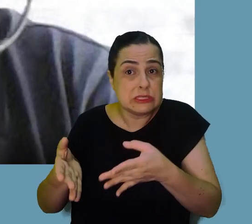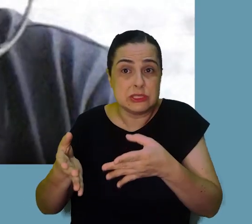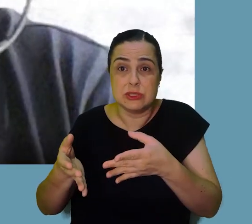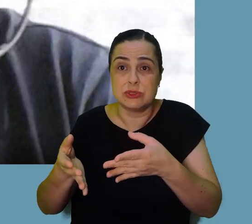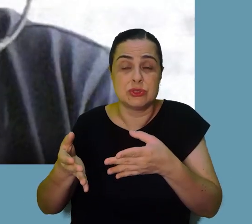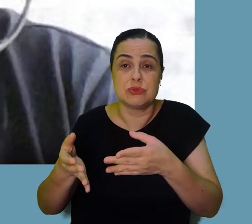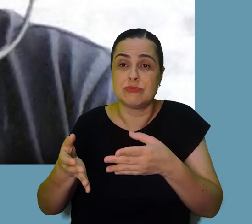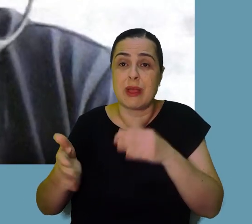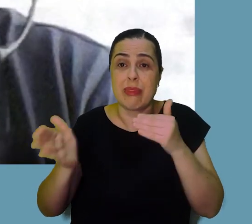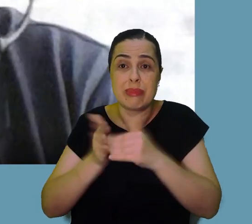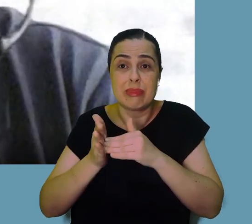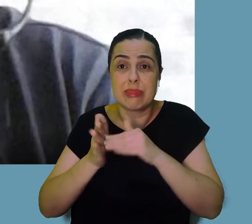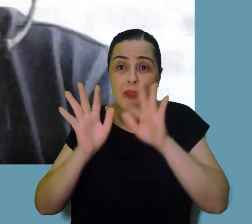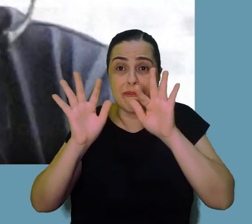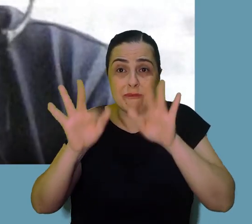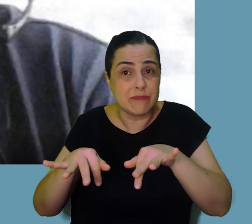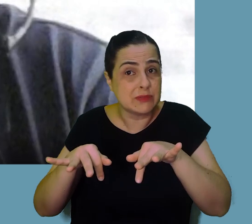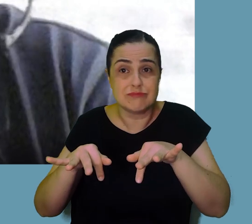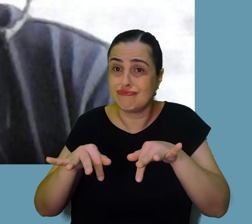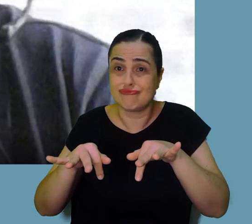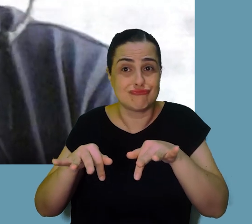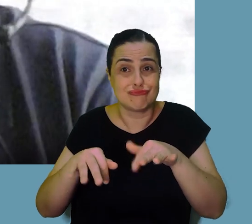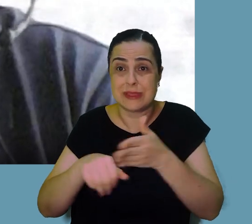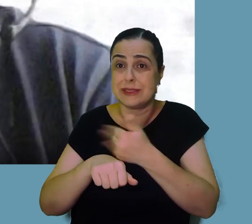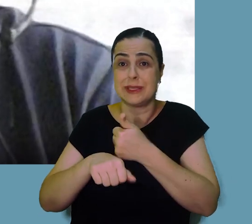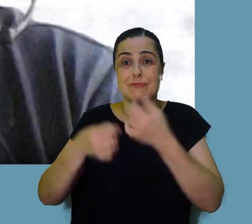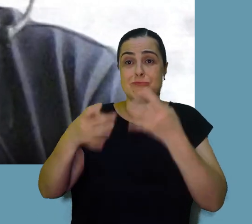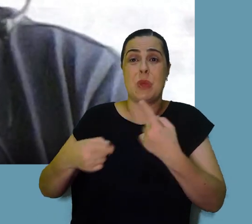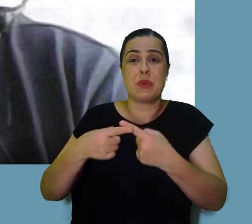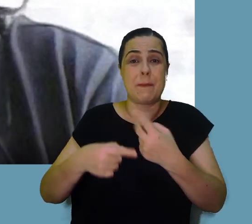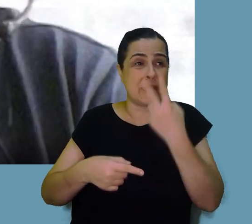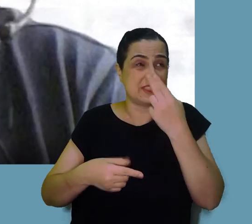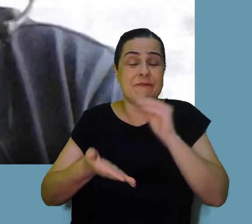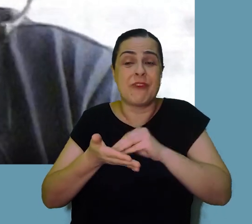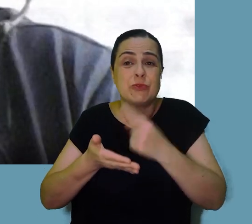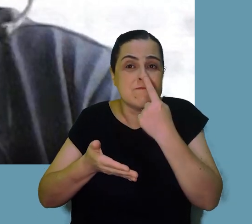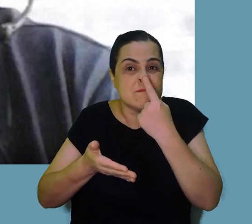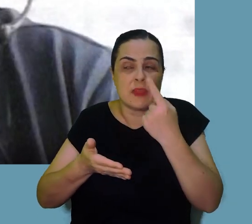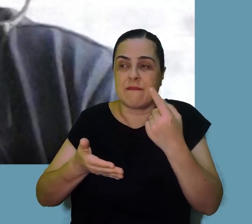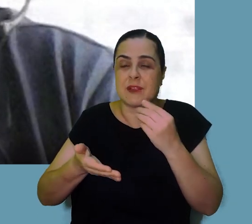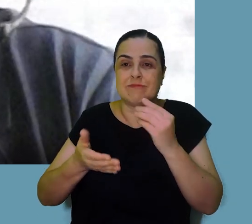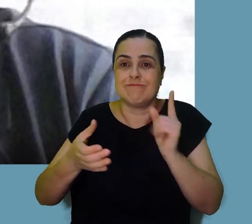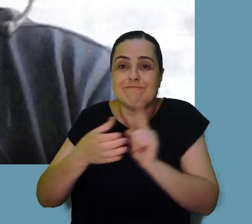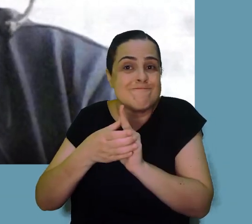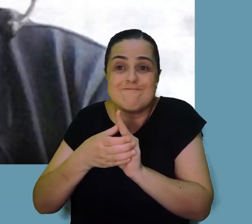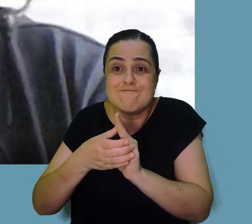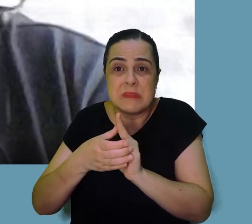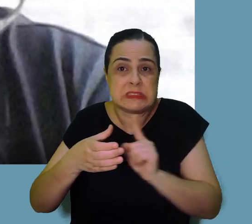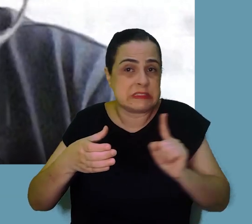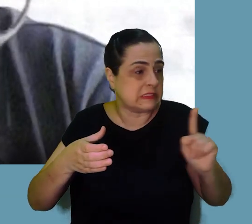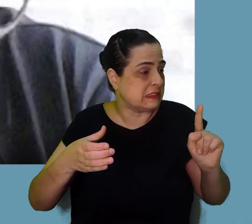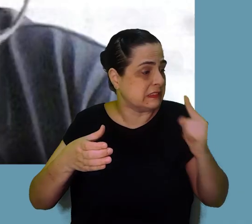E elas não conseguem porque elas não se sentem pertencentes, como a Andrea falou. Precisa ter uma mudança